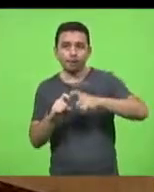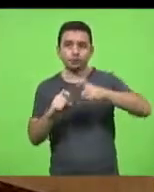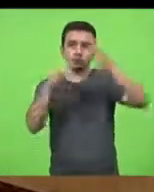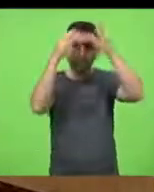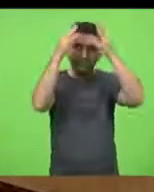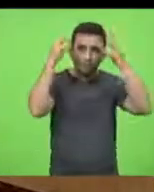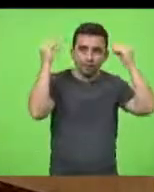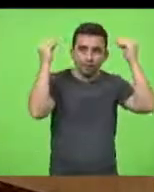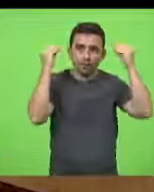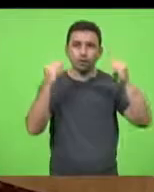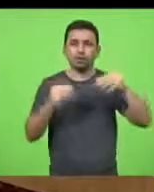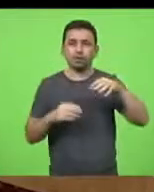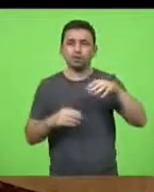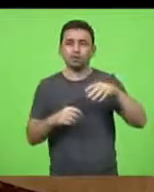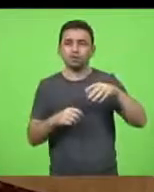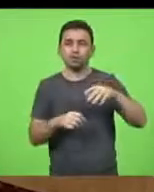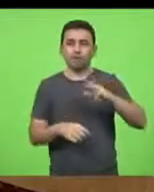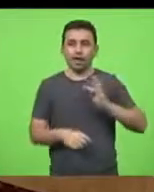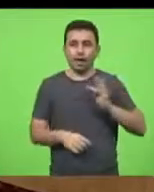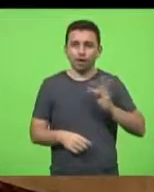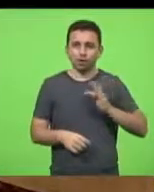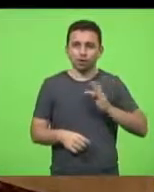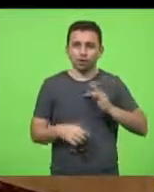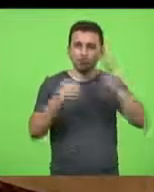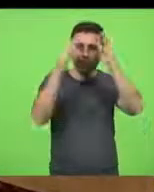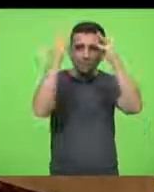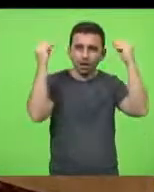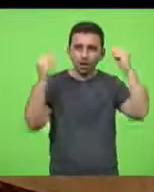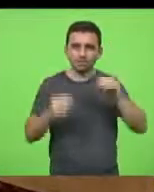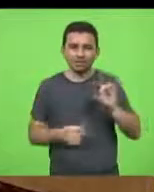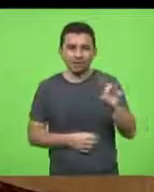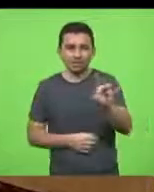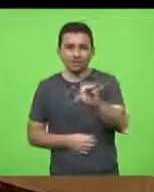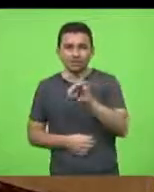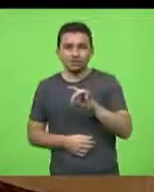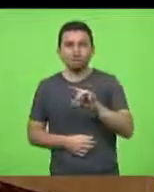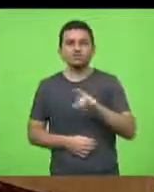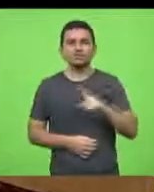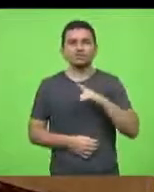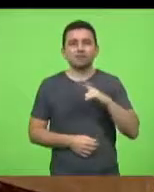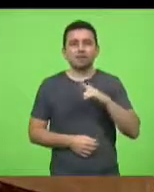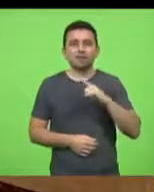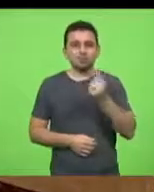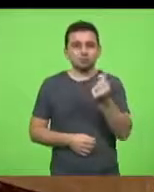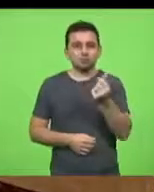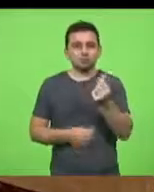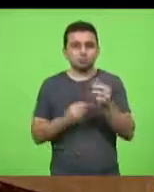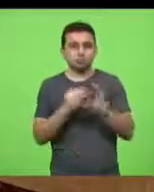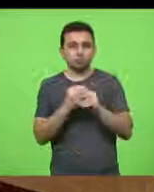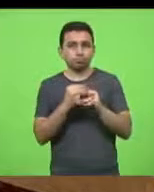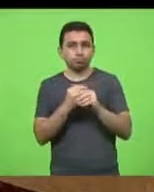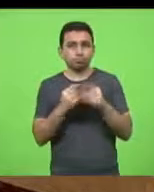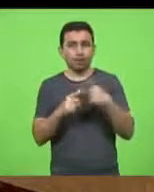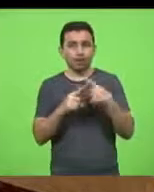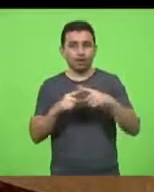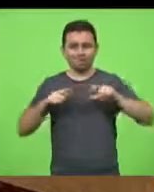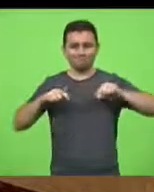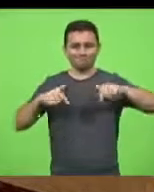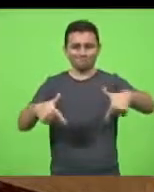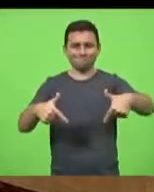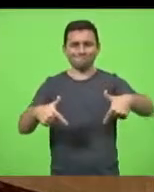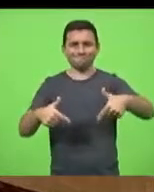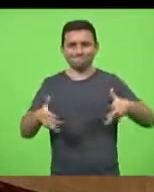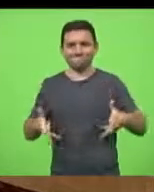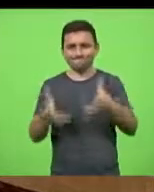enfermeira, o técnico de enfermagem, que recebem gratificações por estarem na frente como